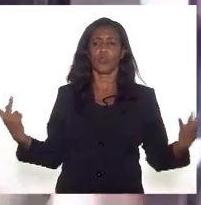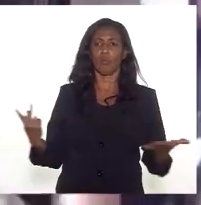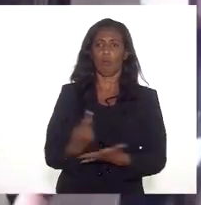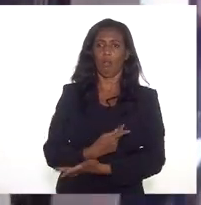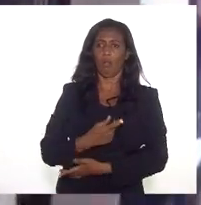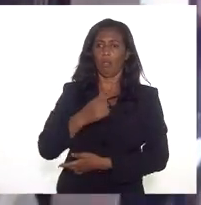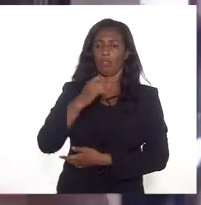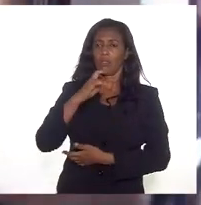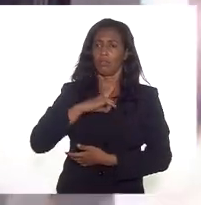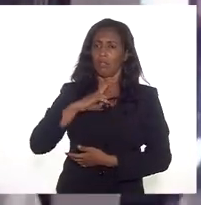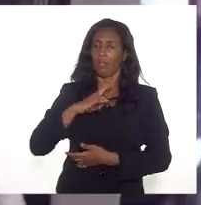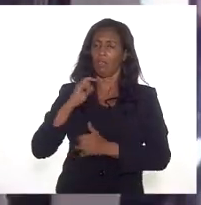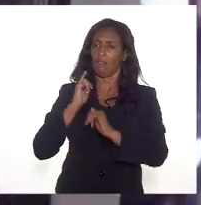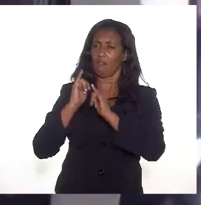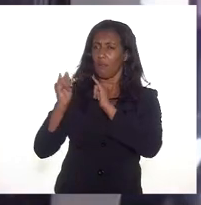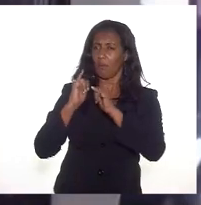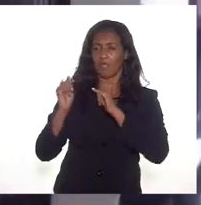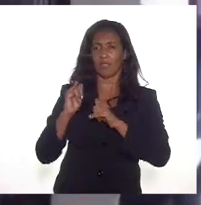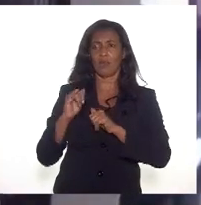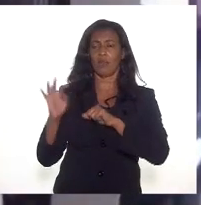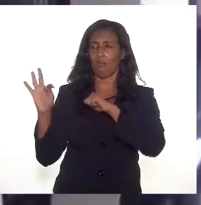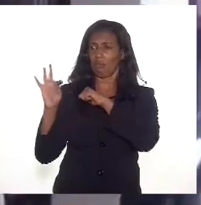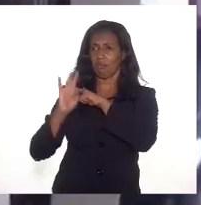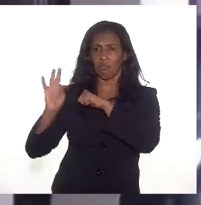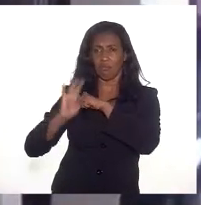tem informações que os técnicos,